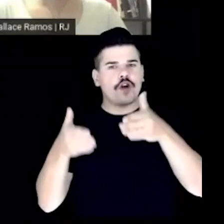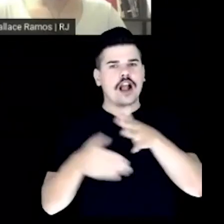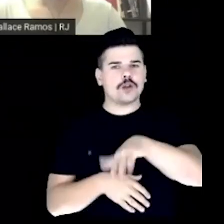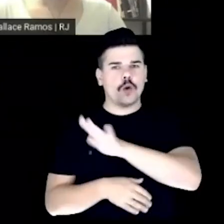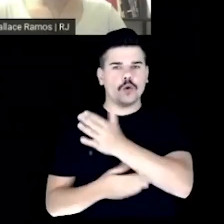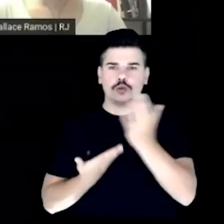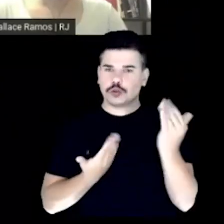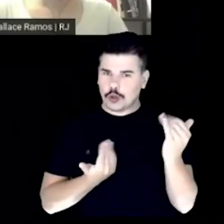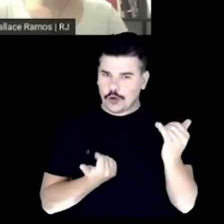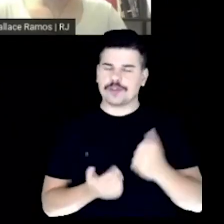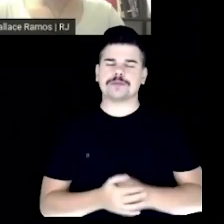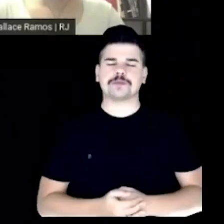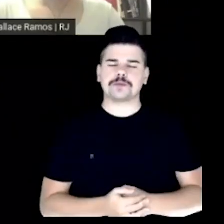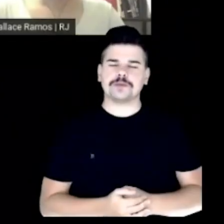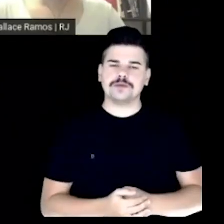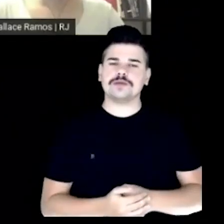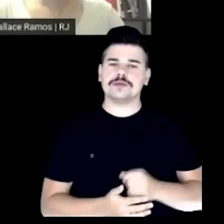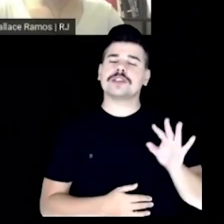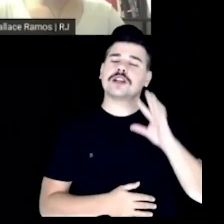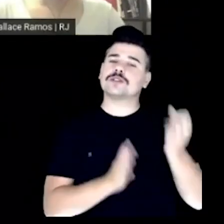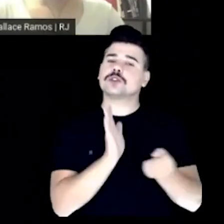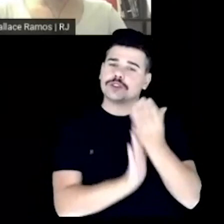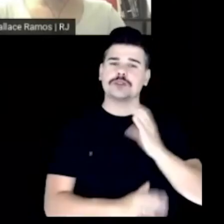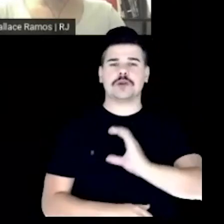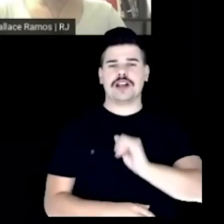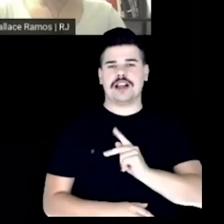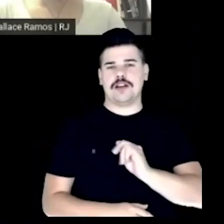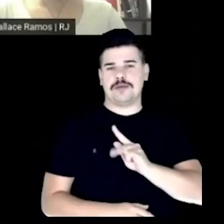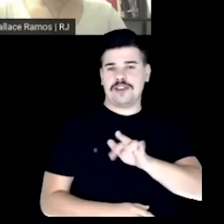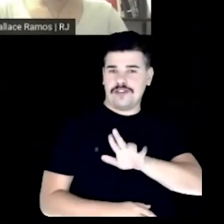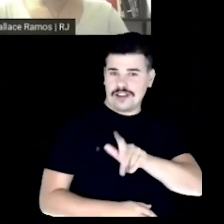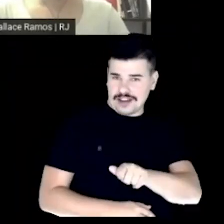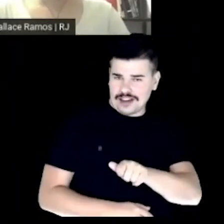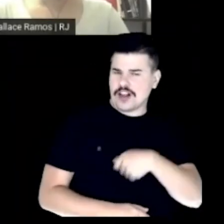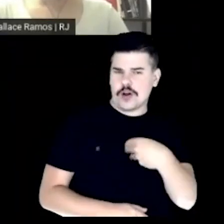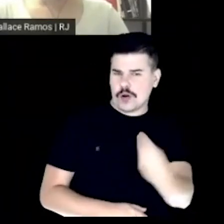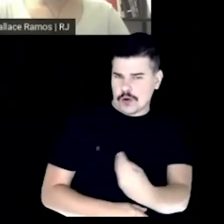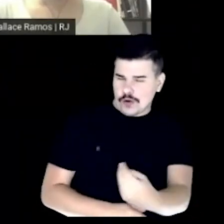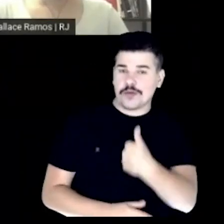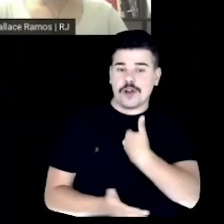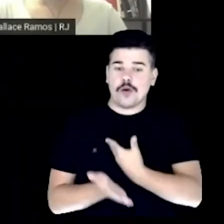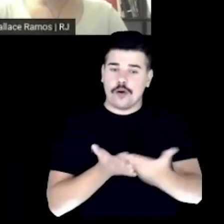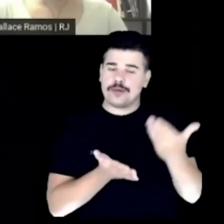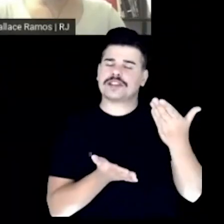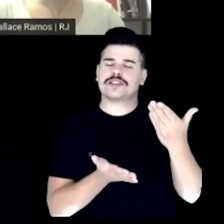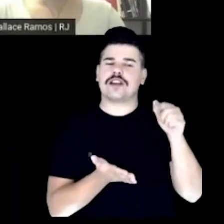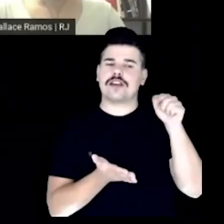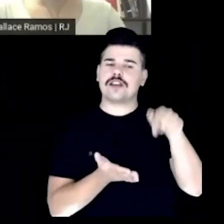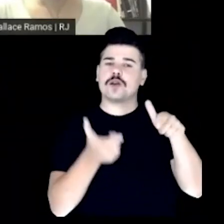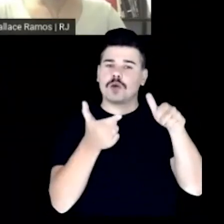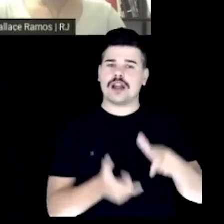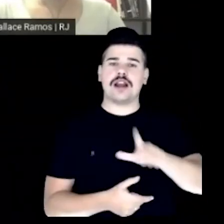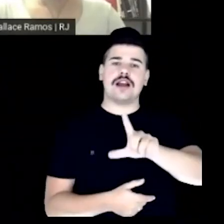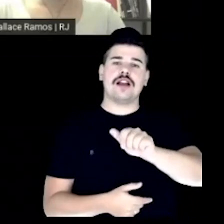divertido. Isso era importante pra mim, um livro divertido. E aí surgiu, bah, eu queria um livro com capivara. Ficou. Fui conhecer a cidade